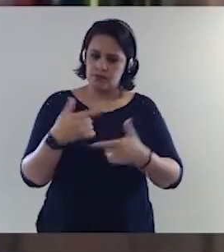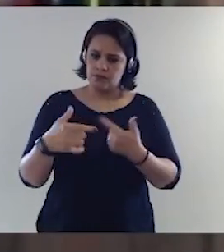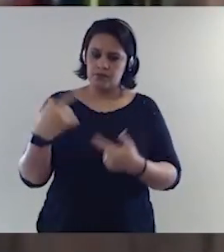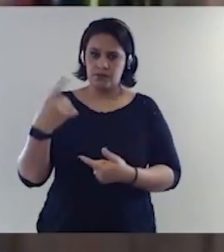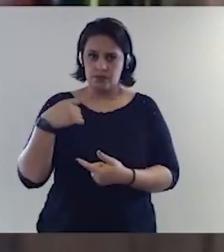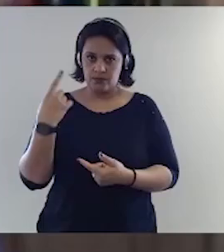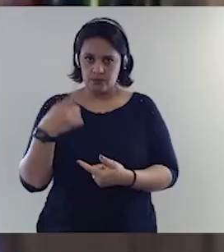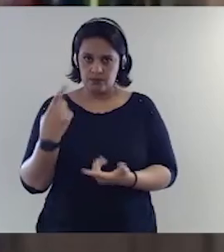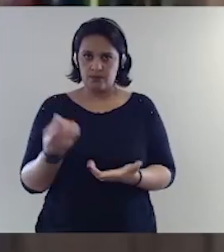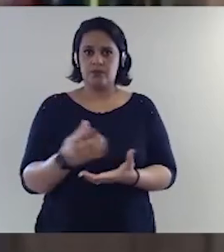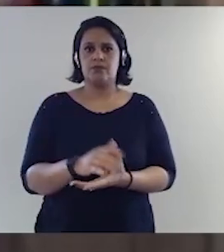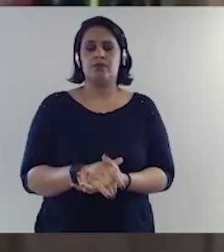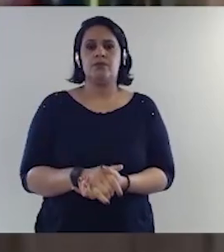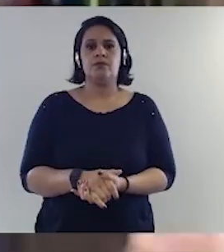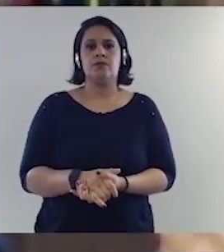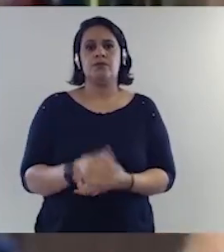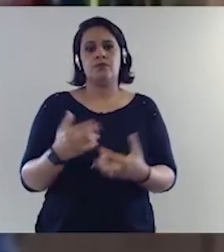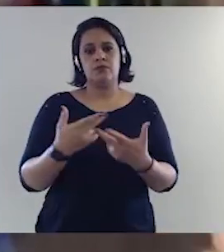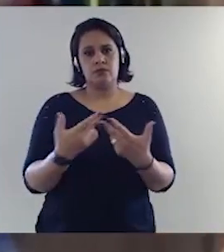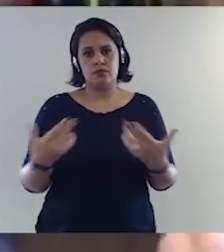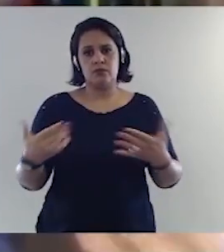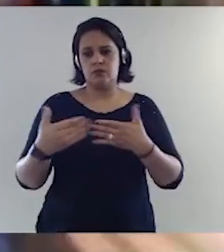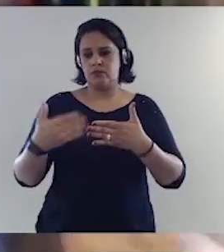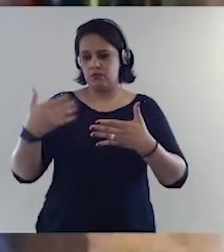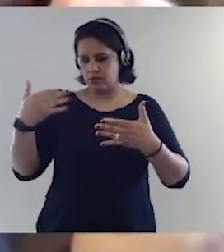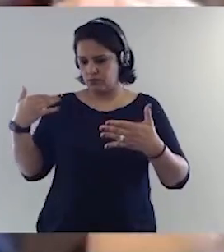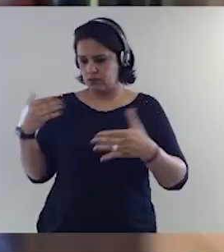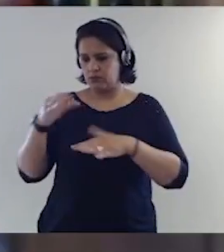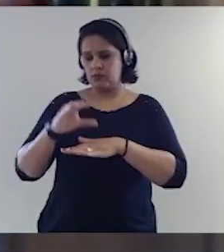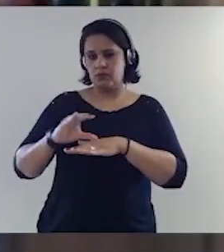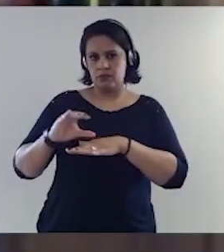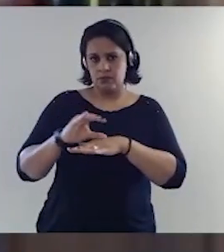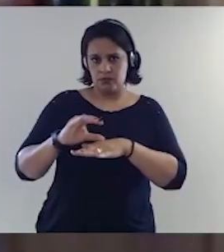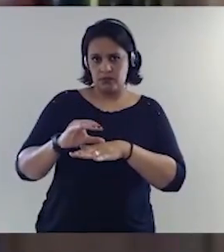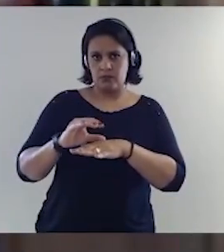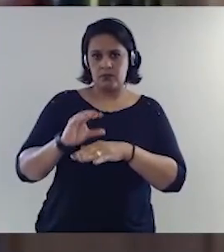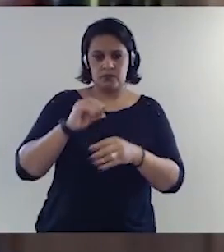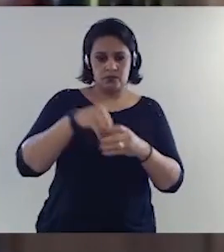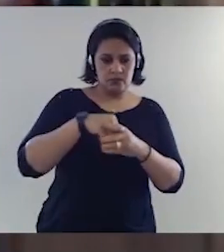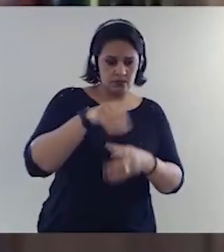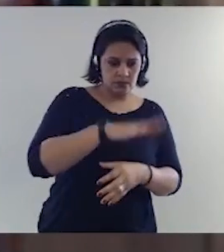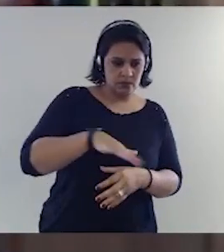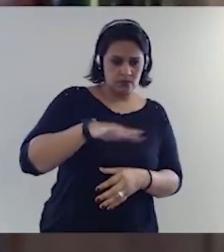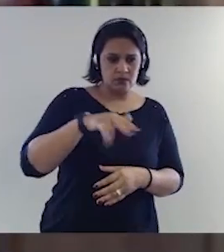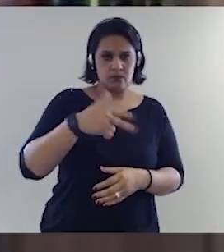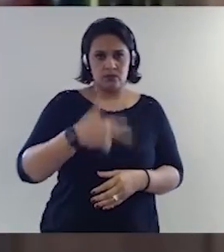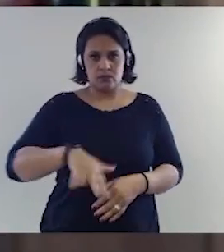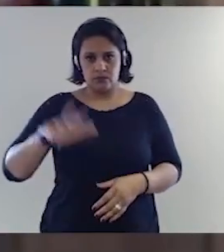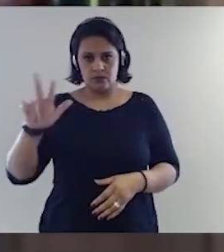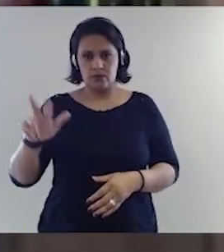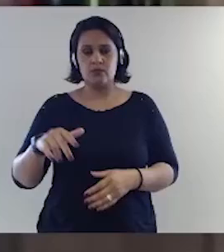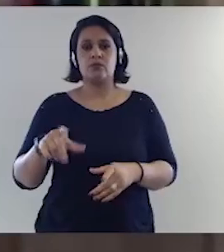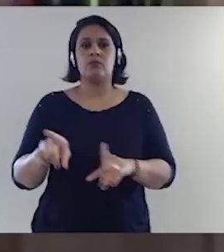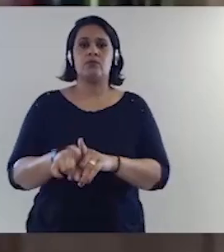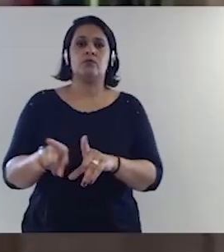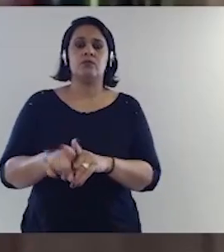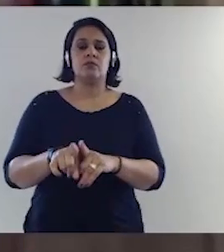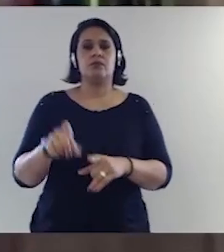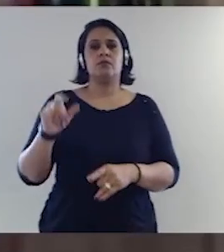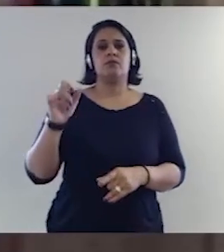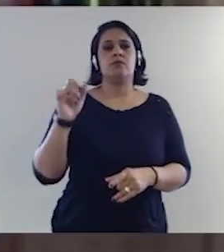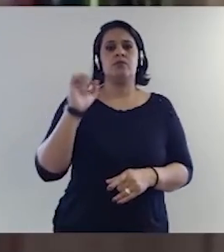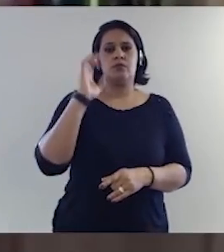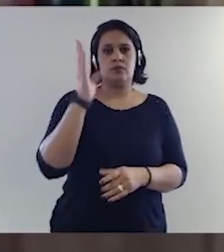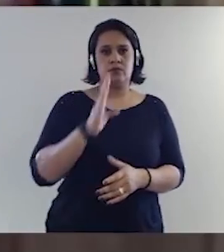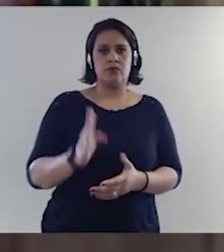envolve os precedentes constitucionais, tanto em Portugal quanto no Brasil. Professor,